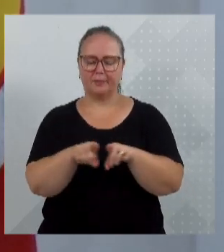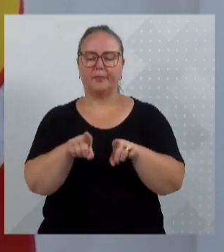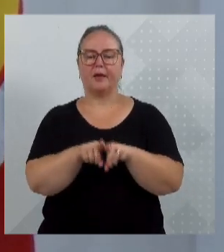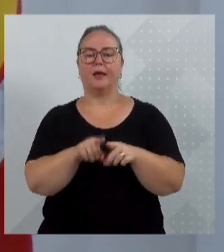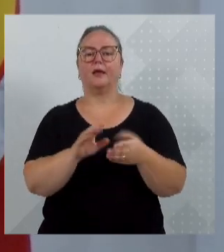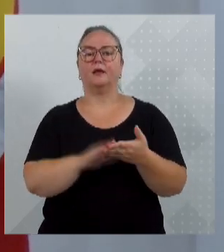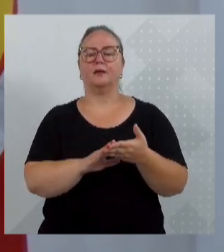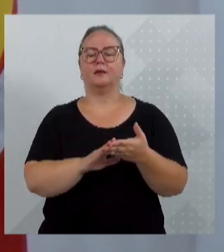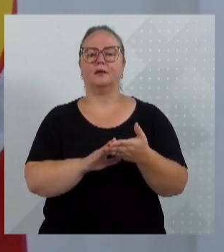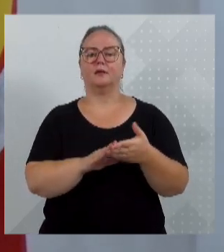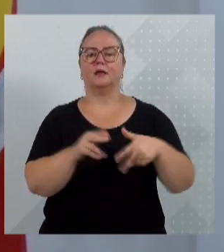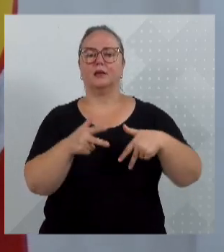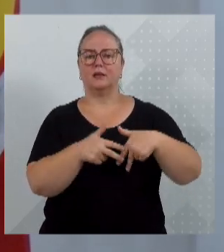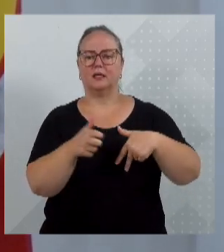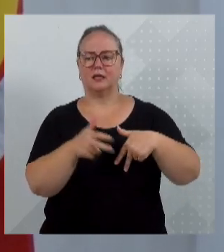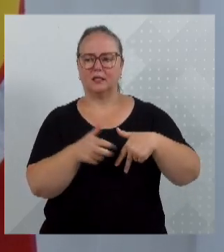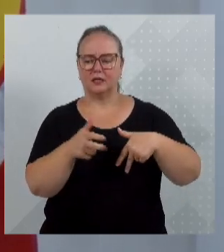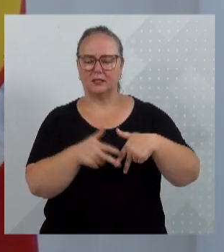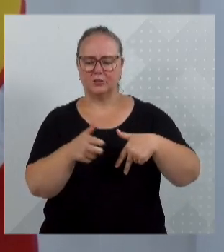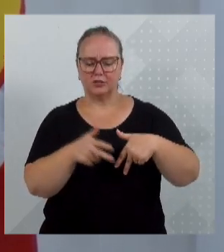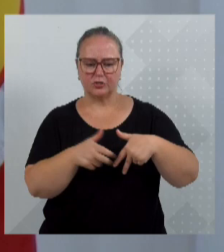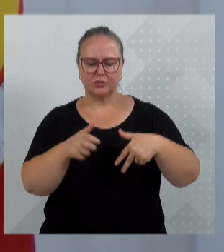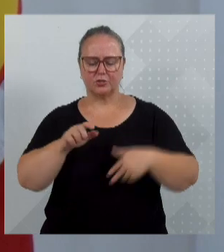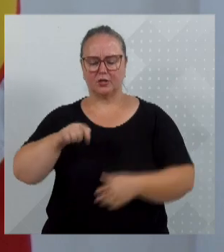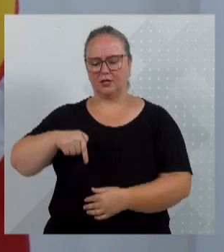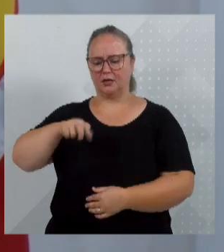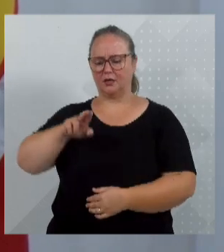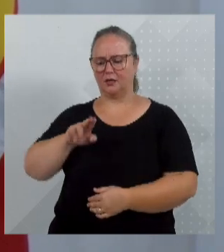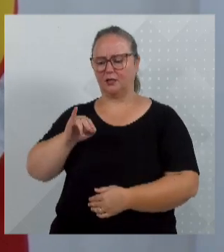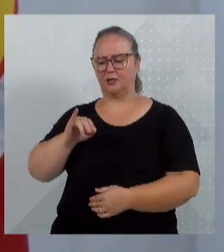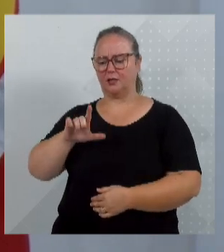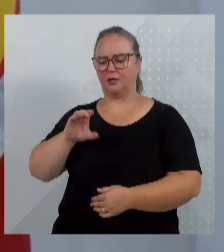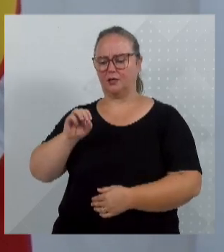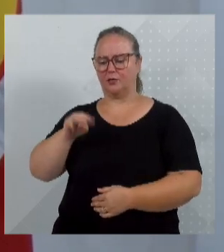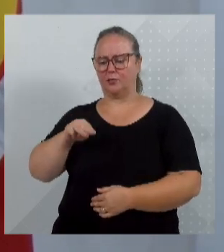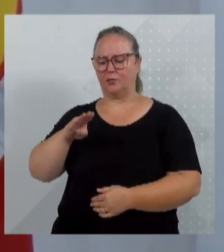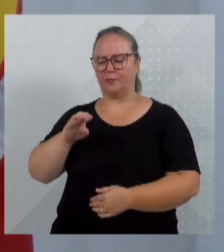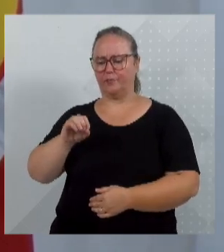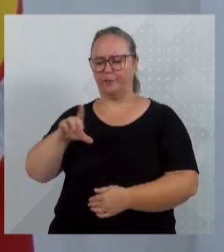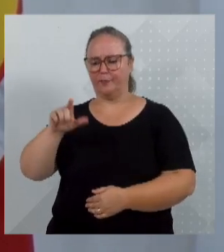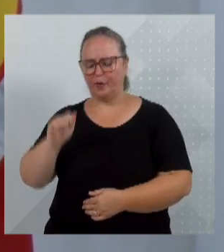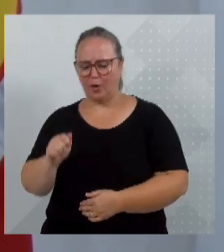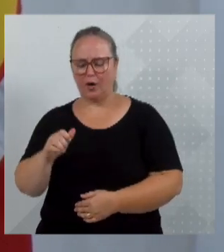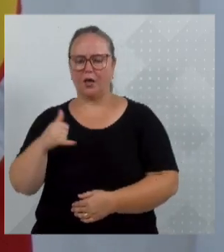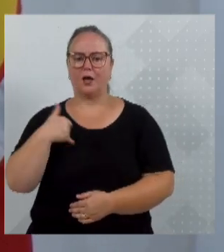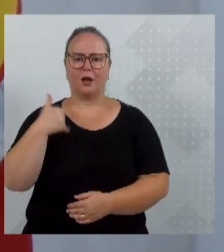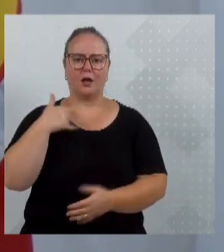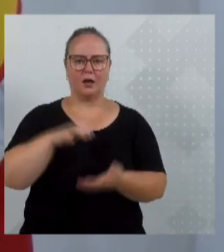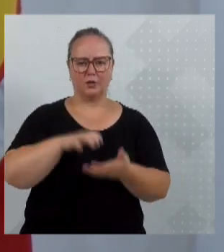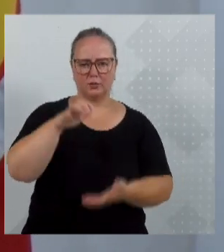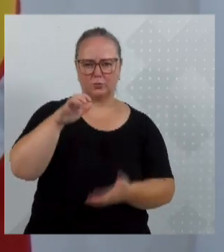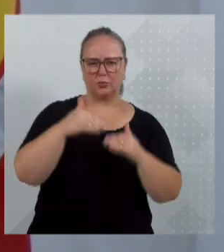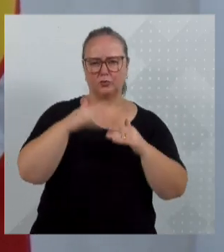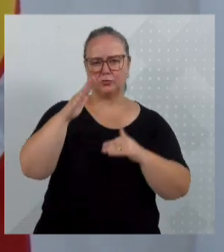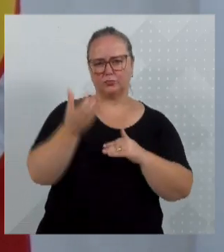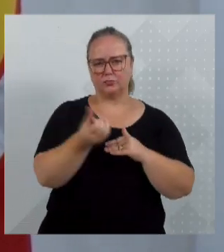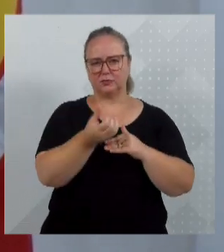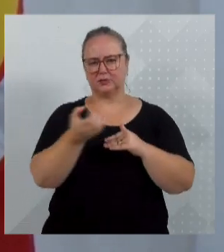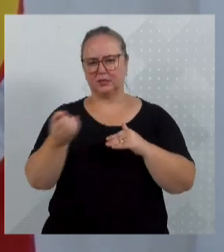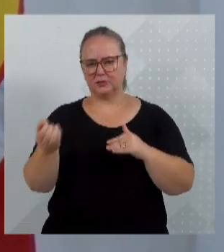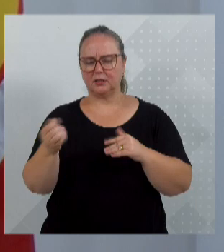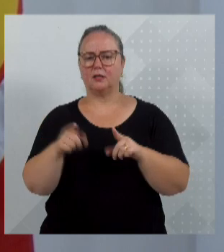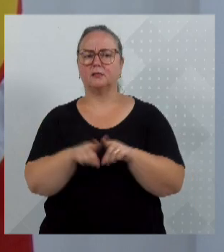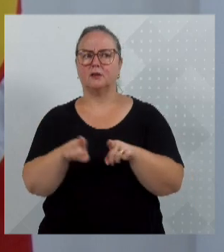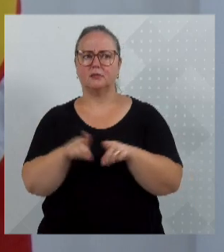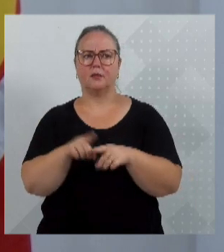povos indígenas, quilombolas, os idosos com 60 anos e mais, e diversos outros grupos prioritários